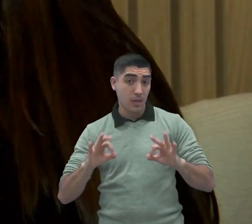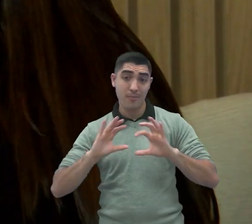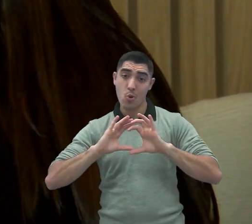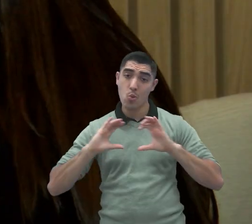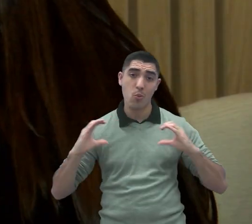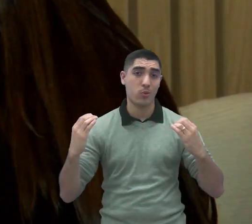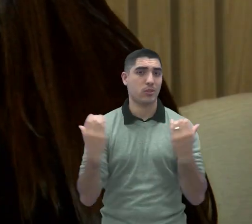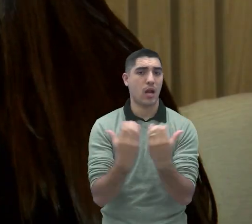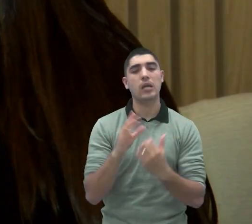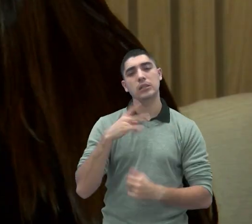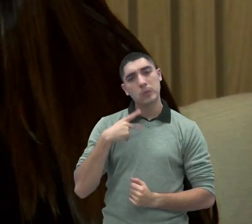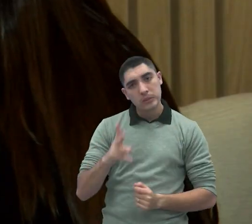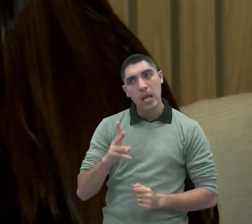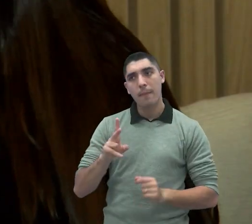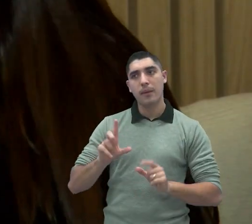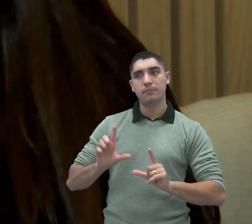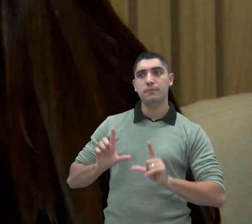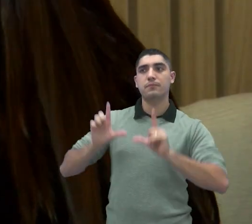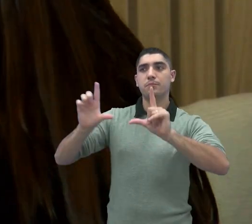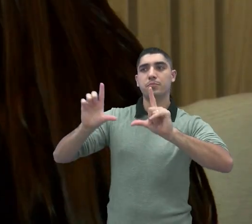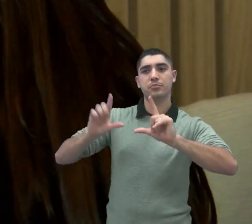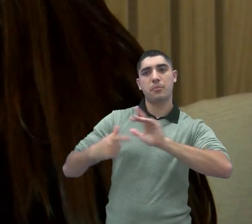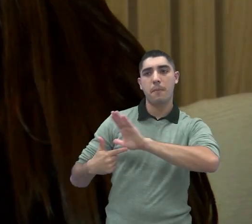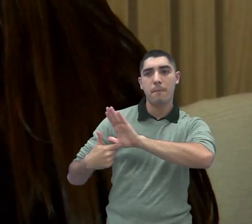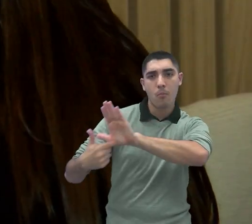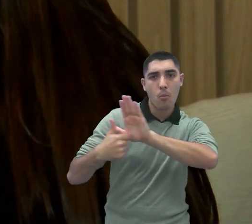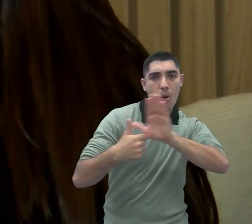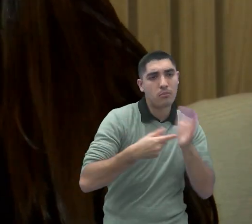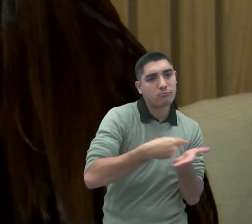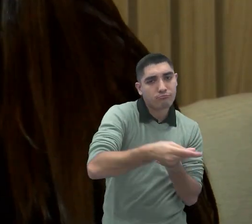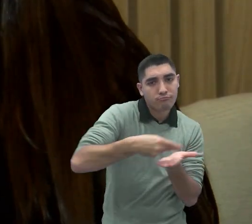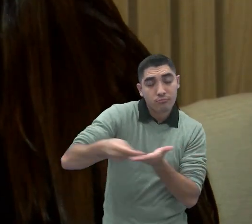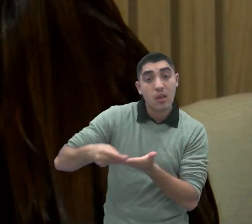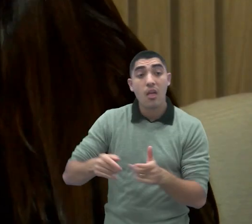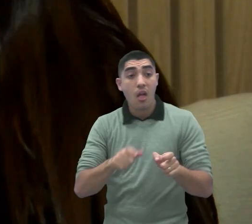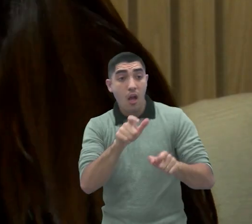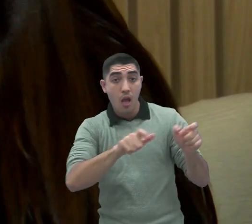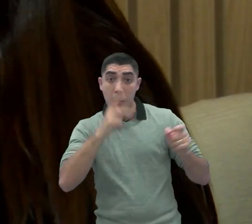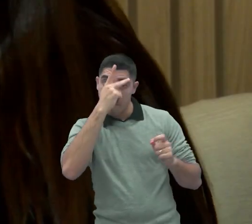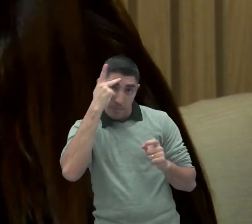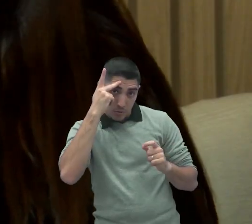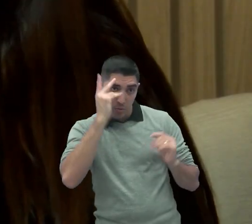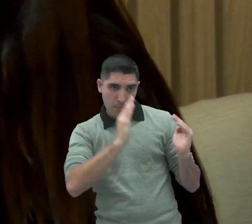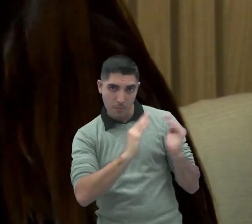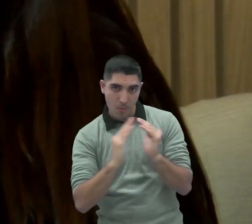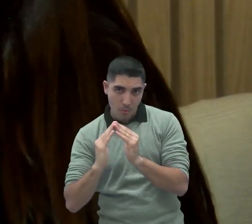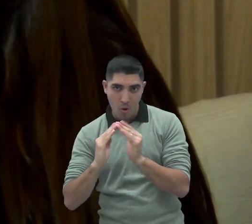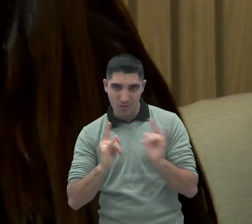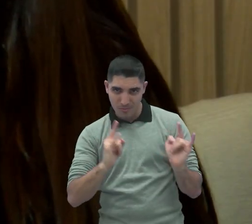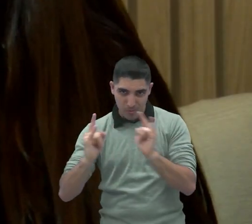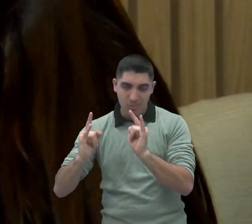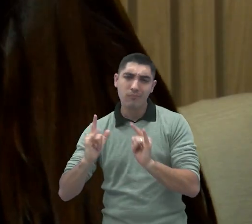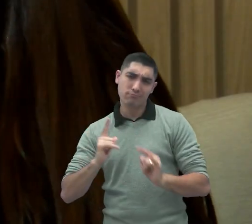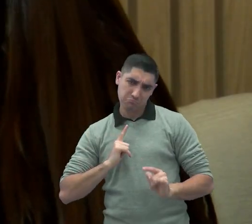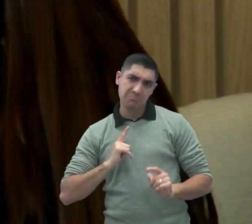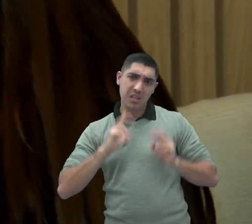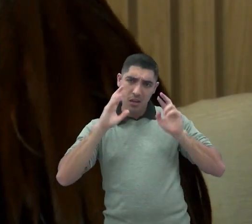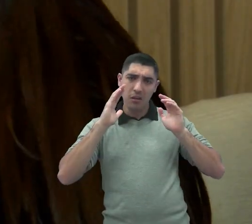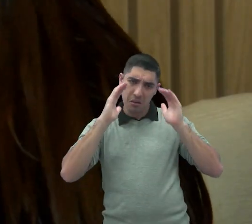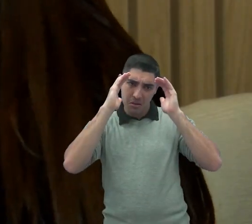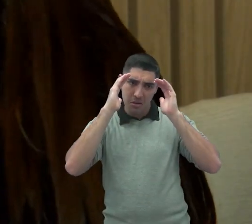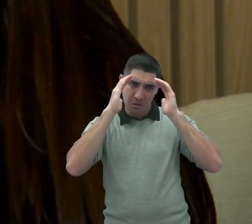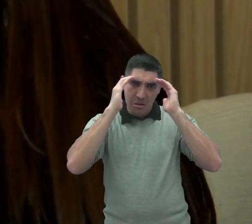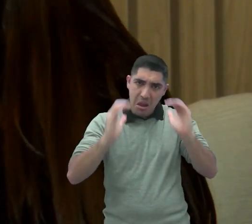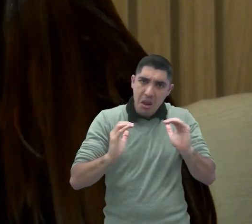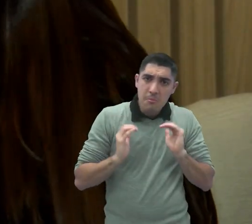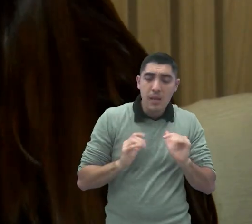Então, aonde eu encaminho cartazes, sabe? E os moradores até que respeitam um pouco.